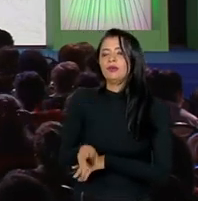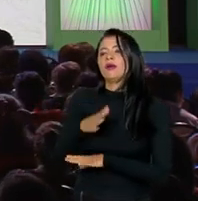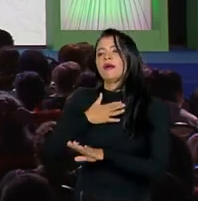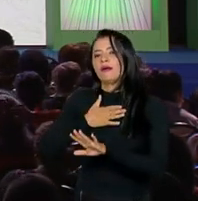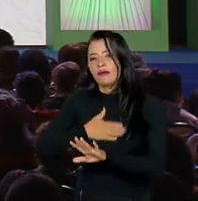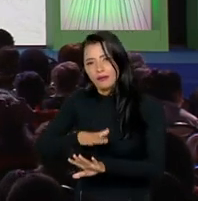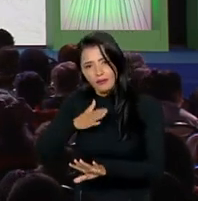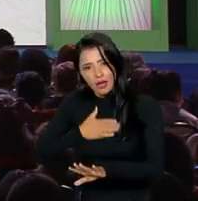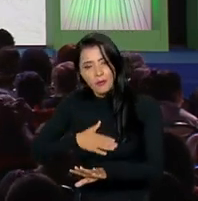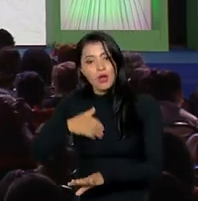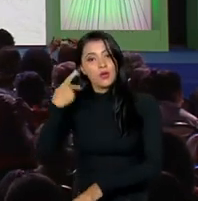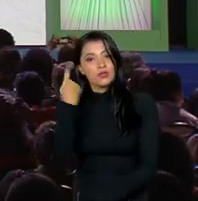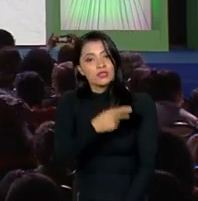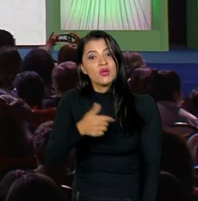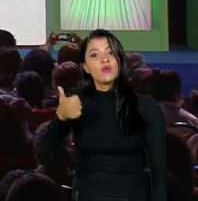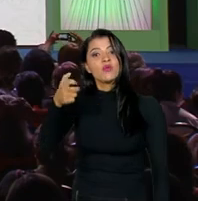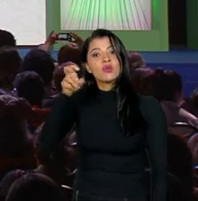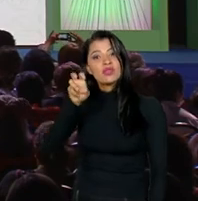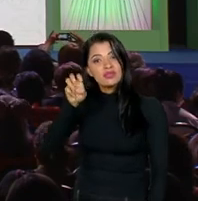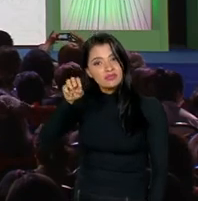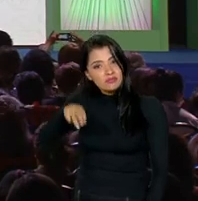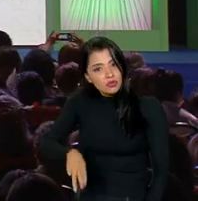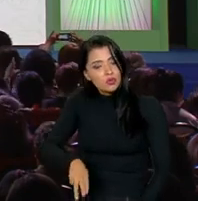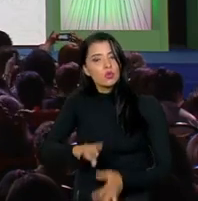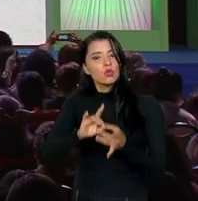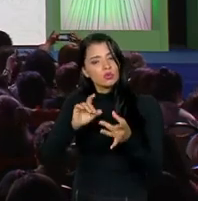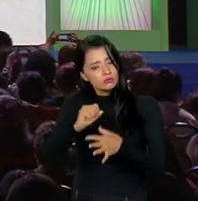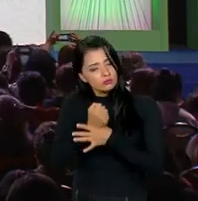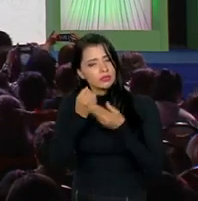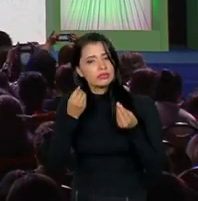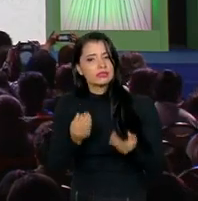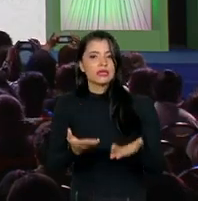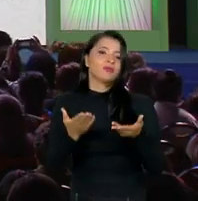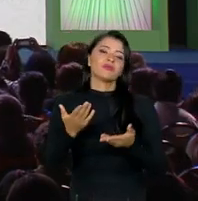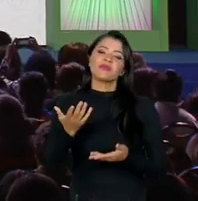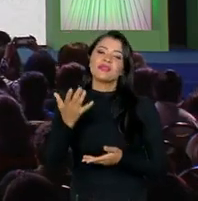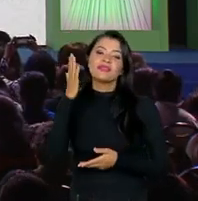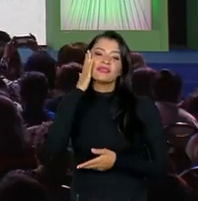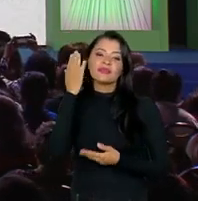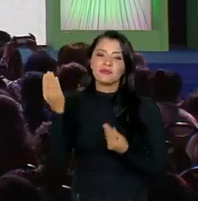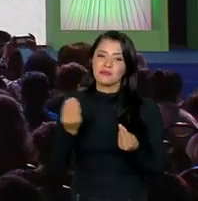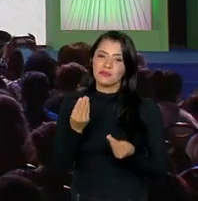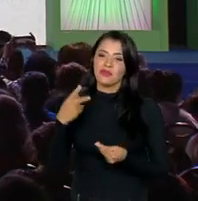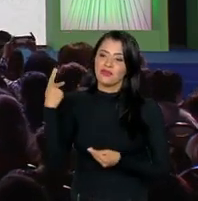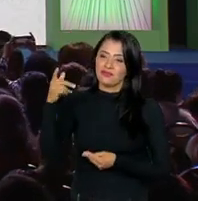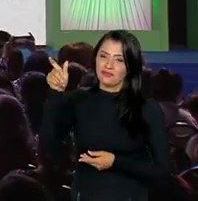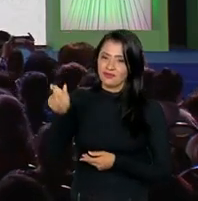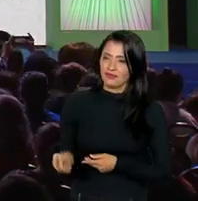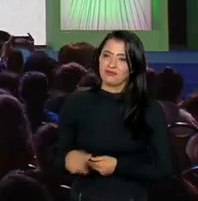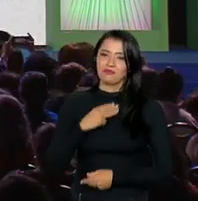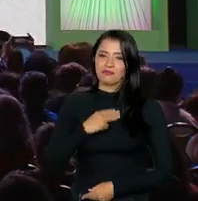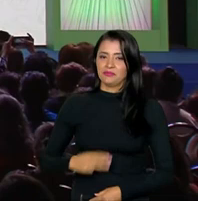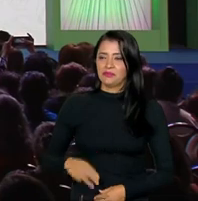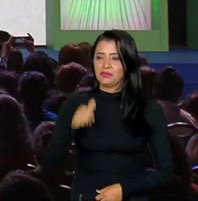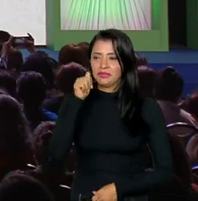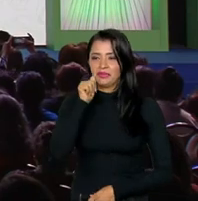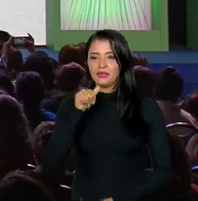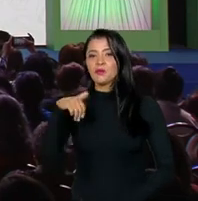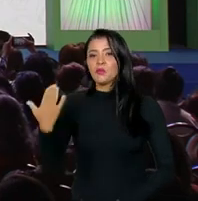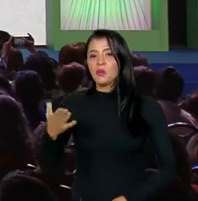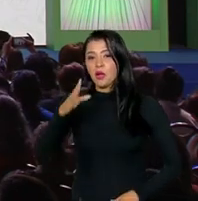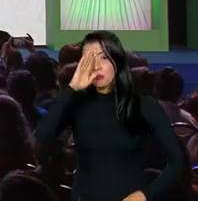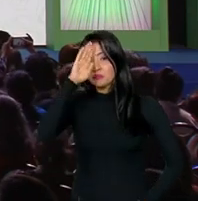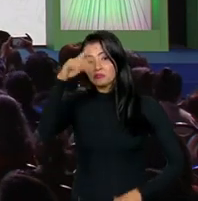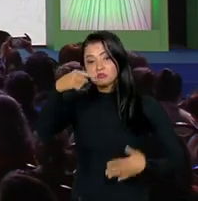tranquila, que os seus 15 minutos estão garantidos. E a gente quer saber da ministra quais são as